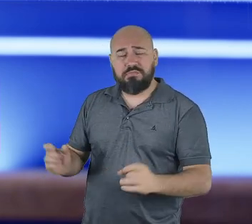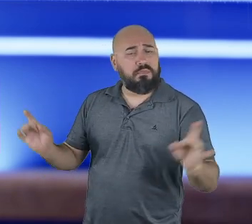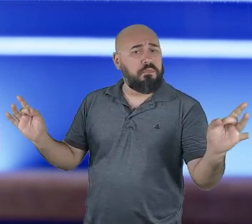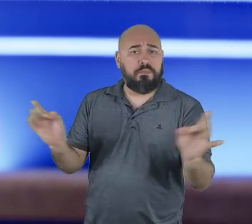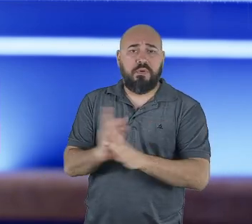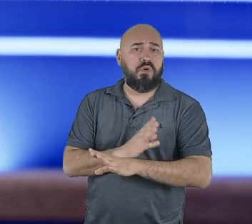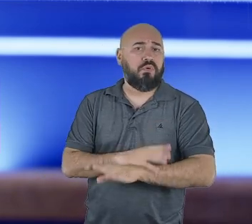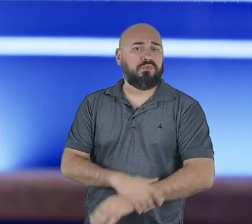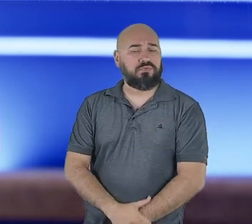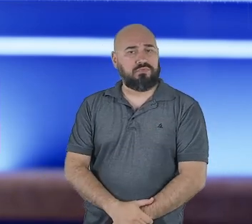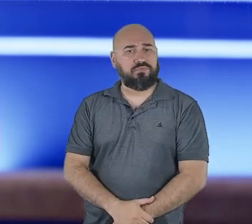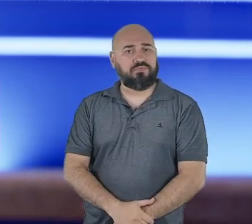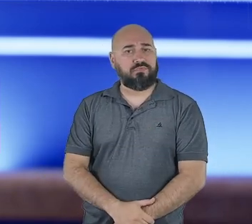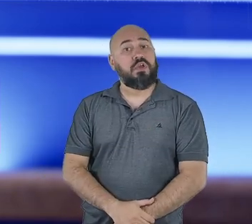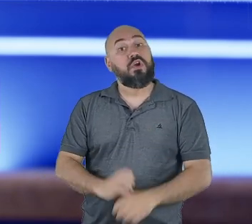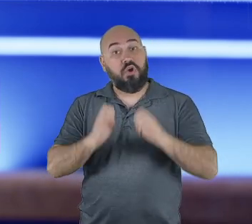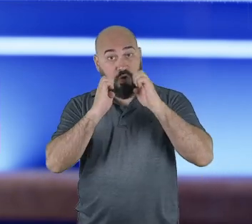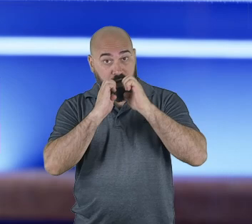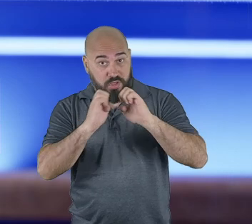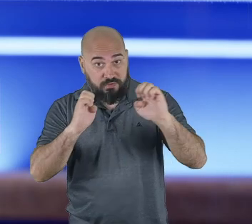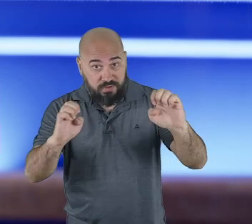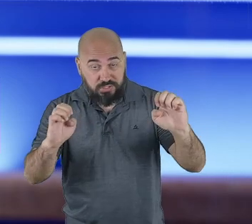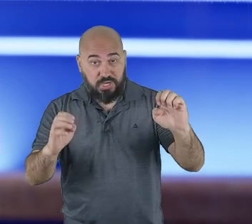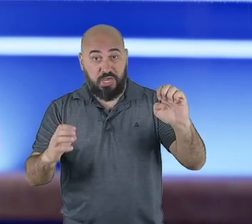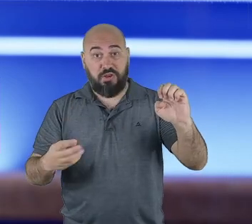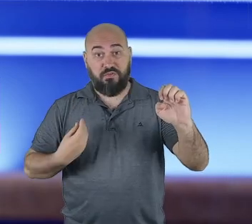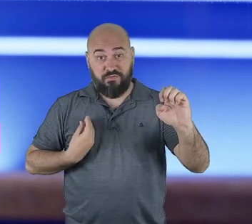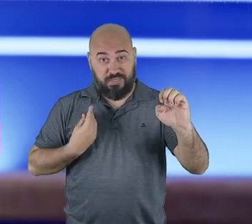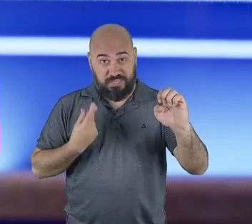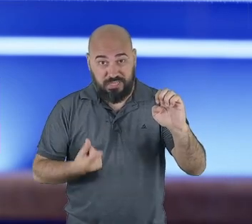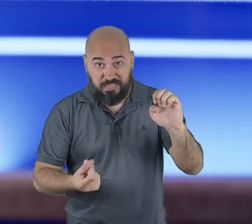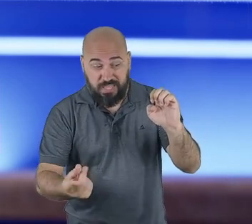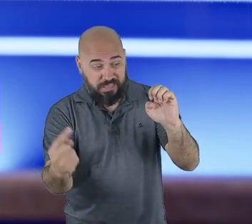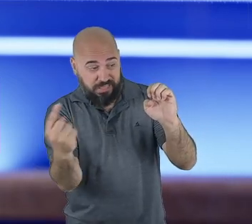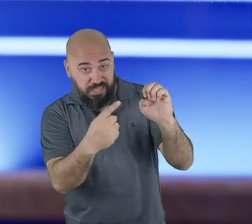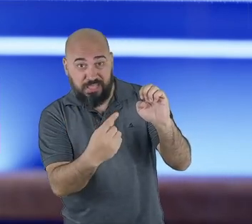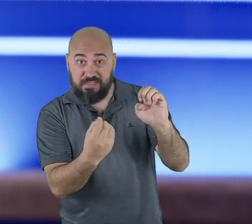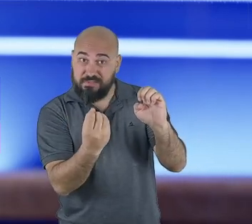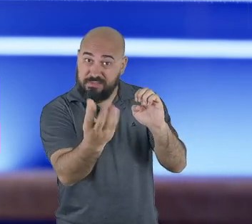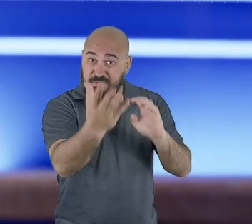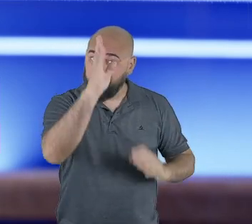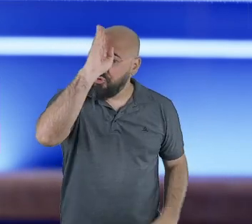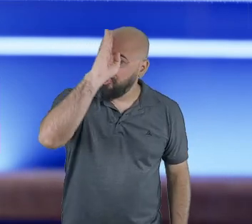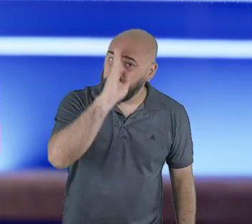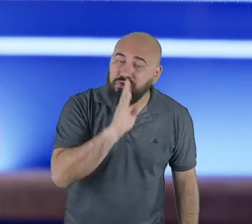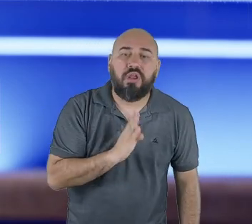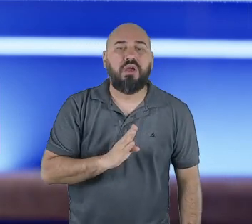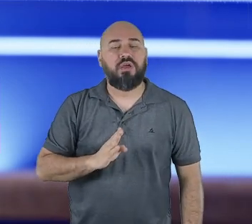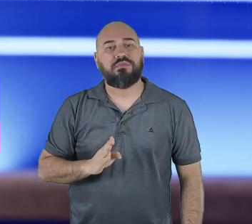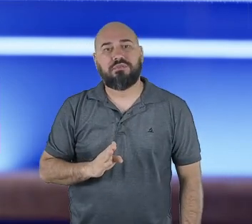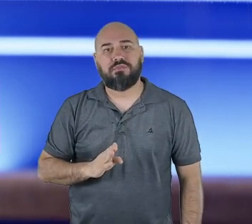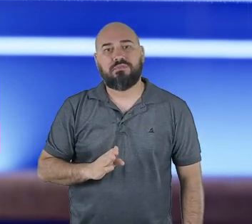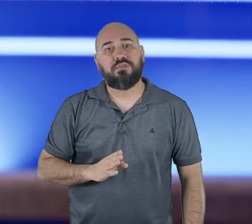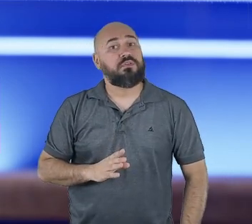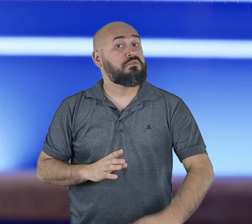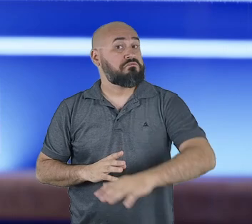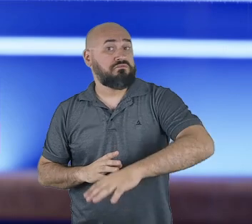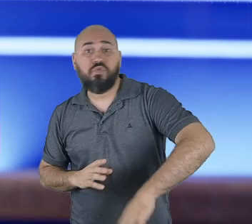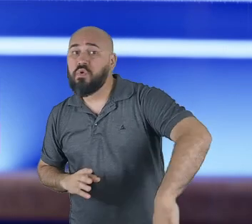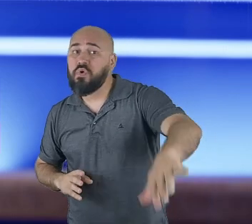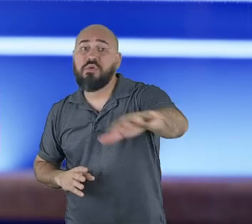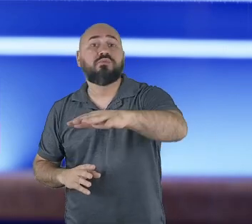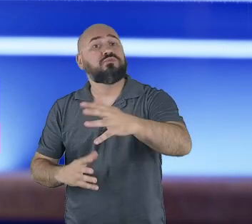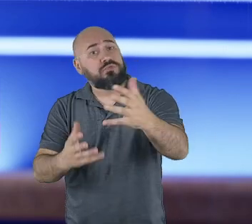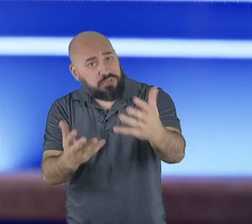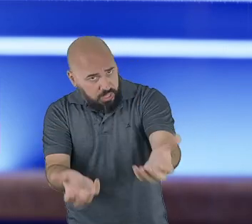difícil? O Evangelho da graça de Deus, ele é gratuito e está à disposição de